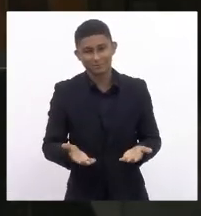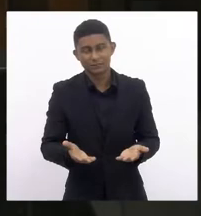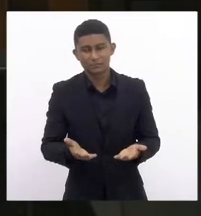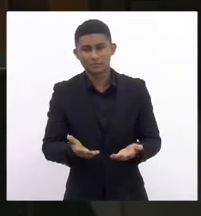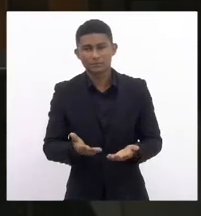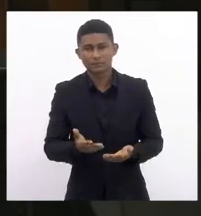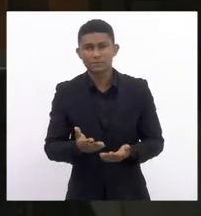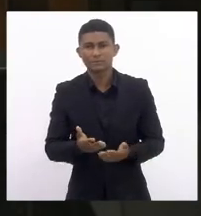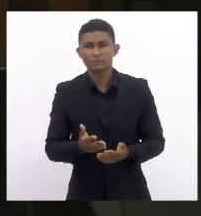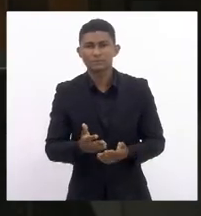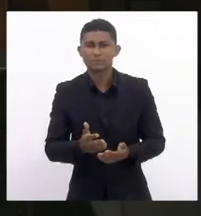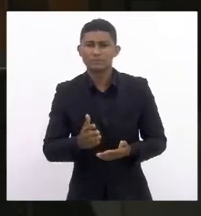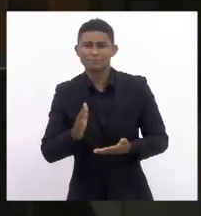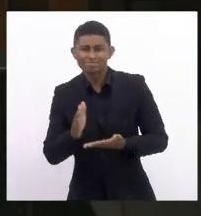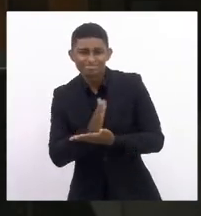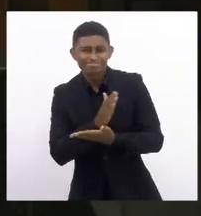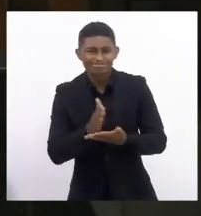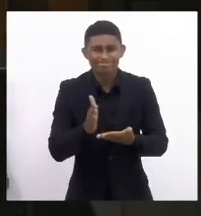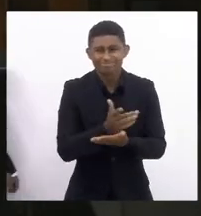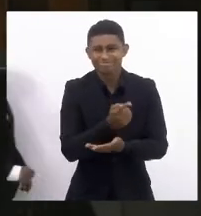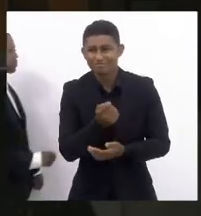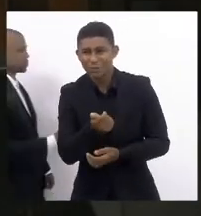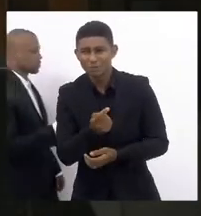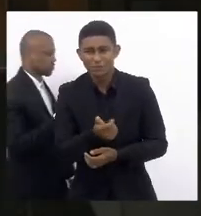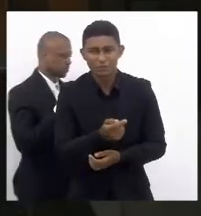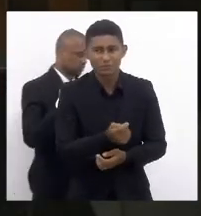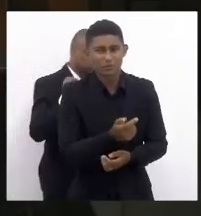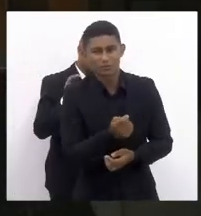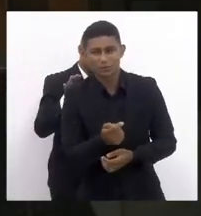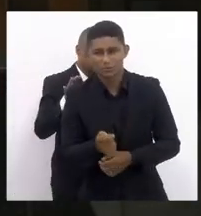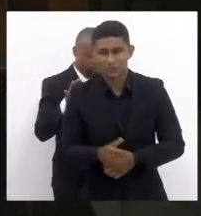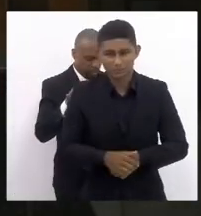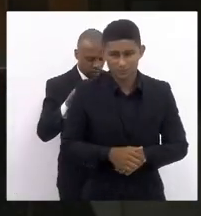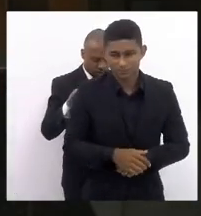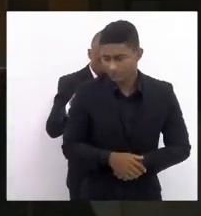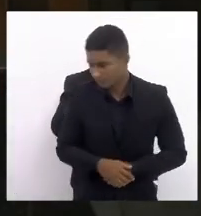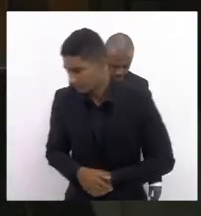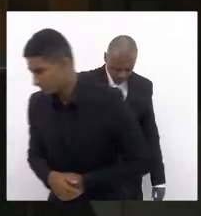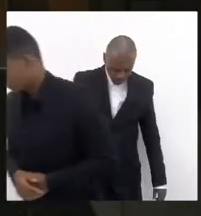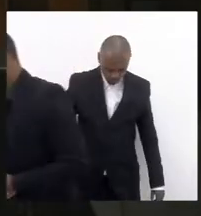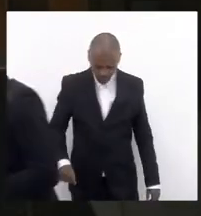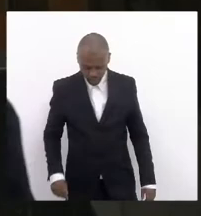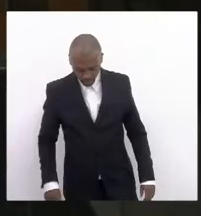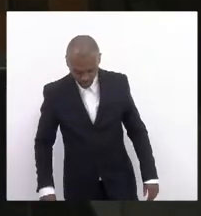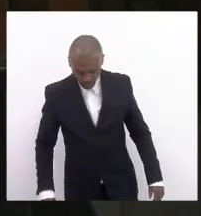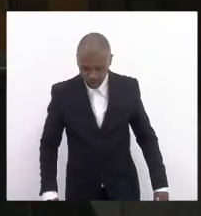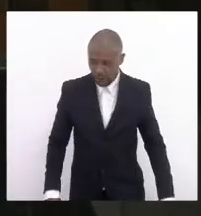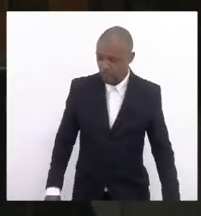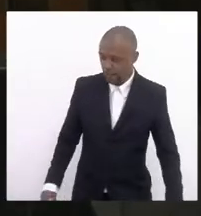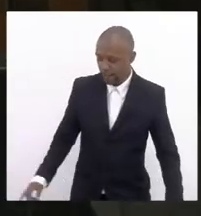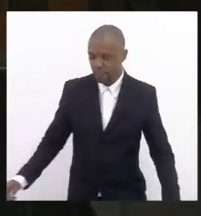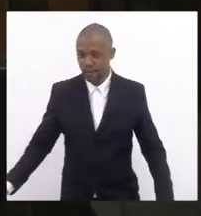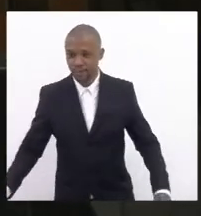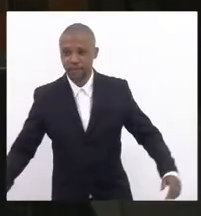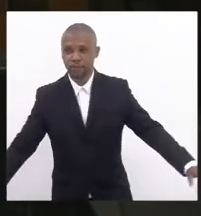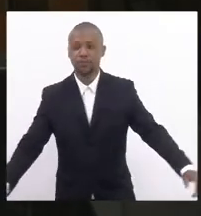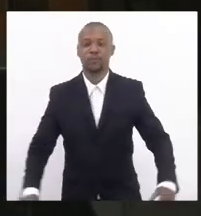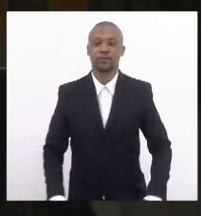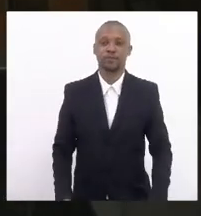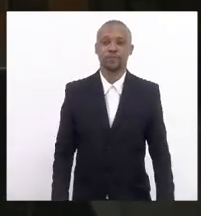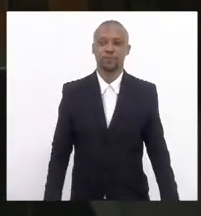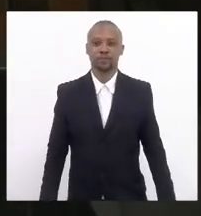frágil, mas isso existe. Redes municipais que têm professores de apoio especializado, redes municipais que têm uma